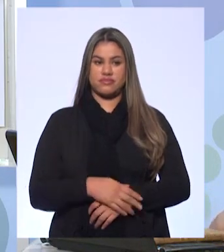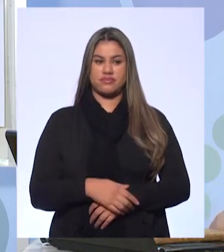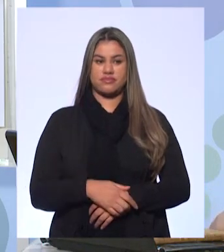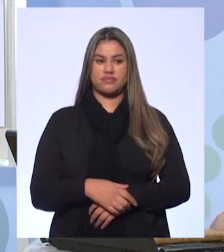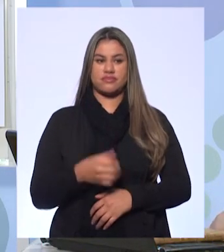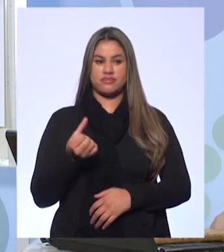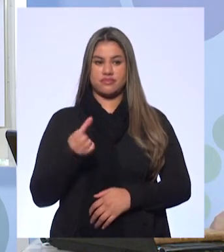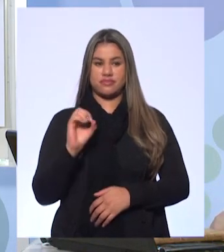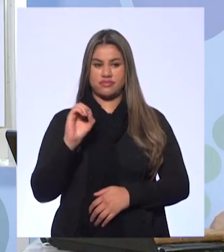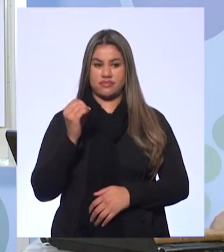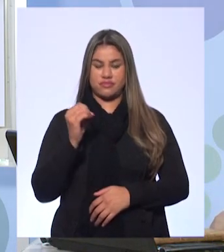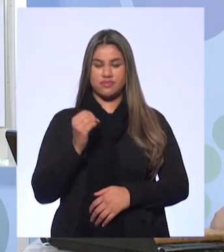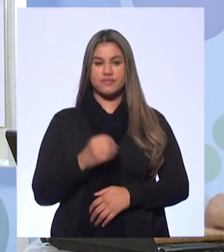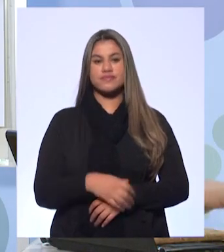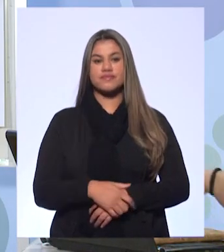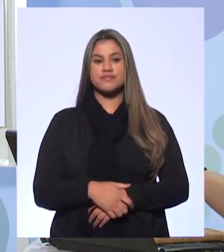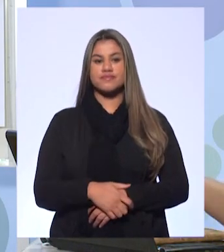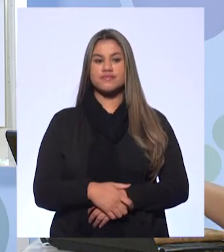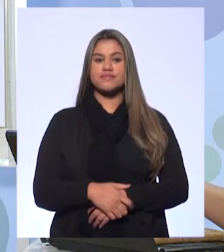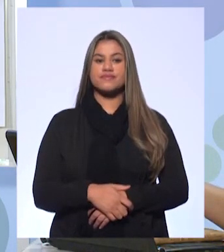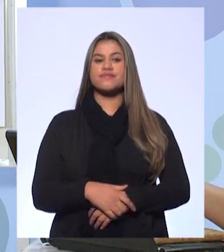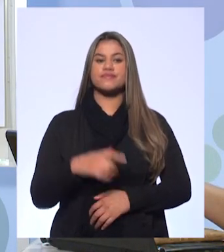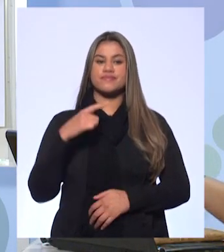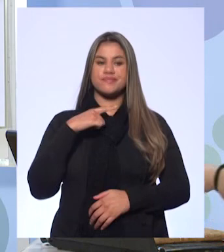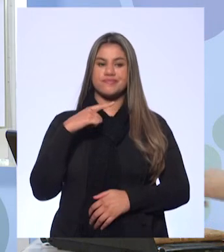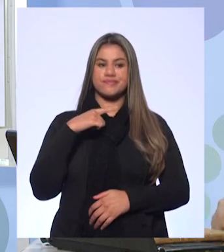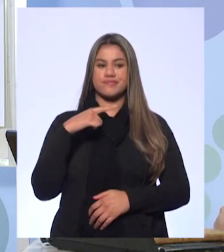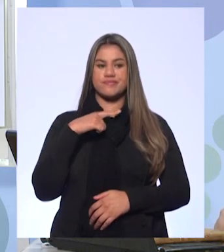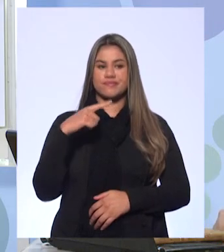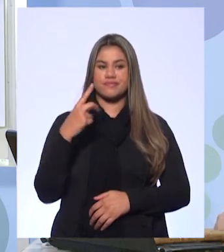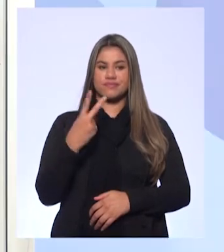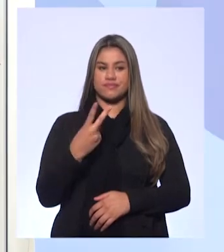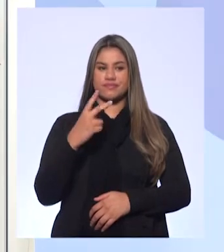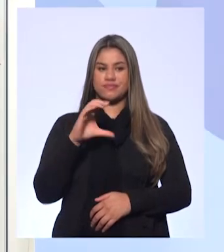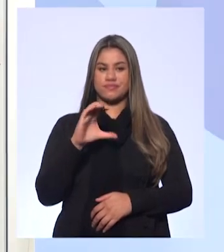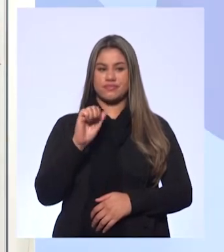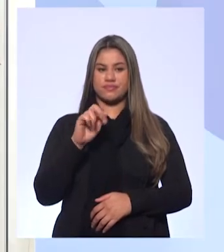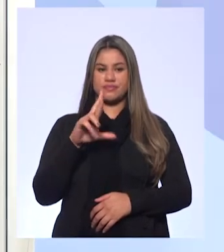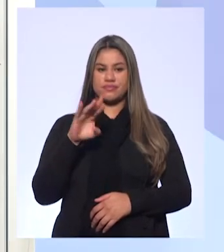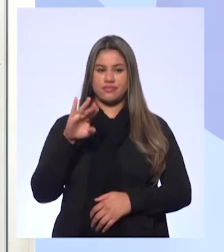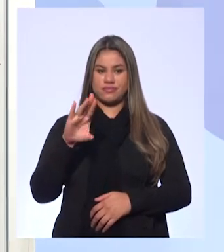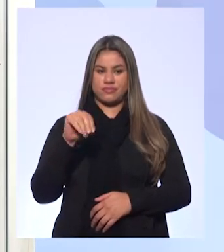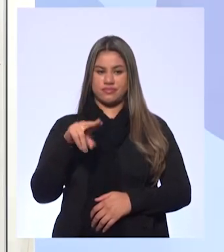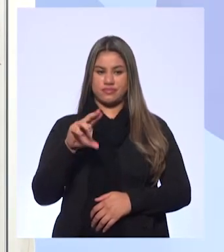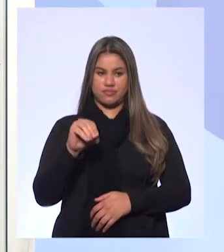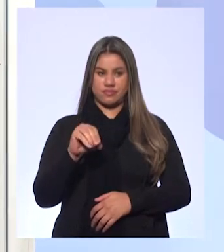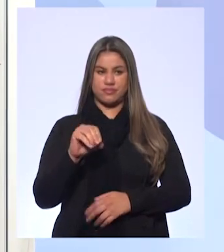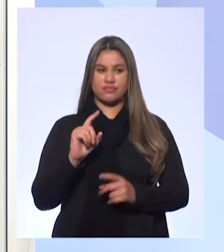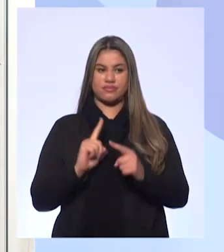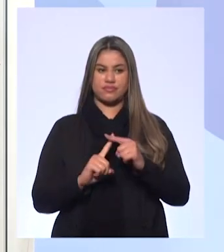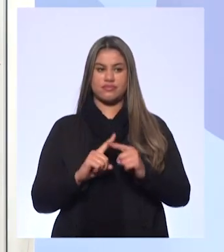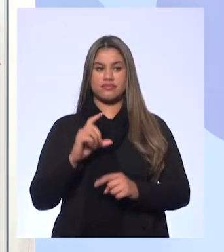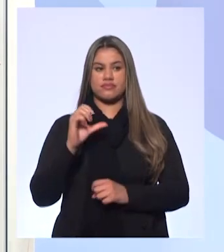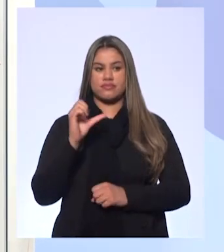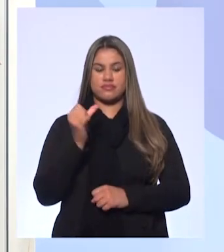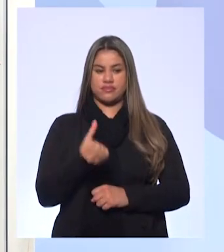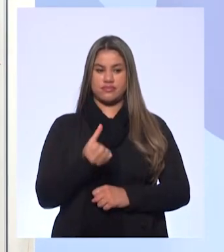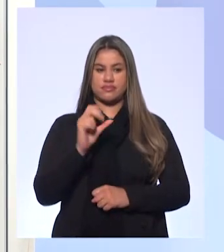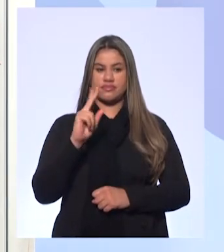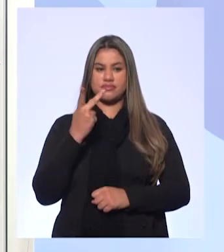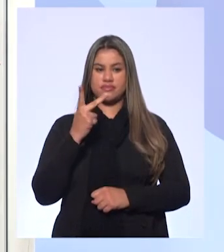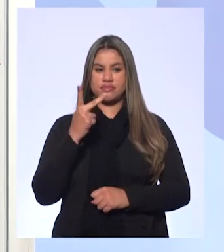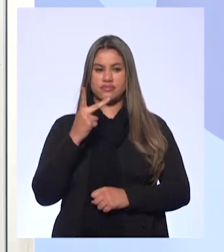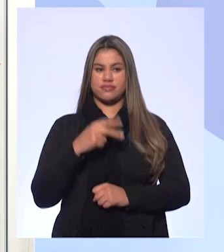H6, ó. Ó. Então, eu tenho 2 carbono, mais 6